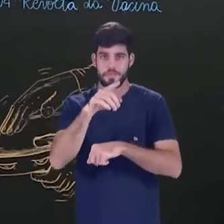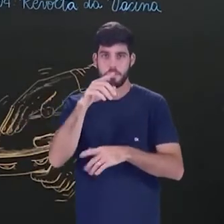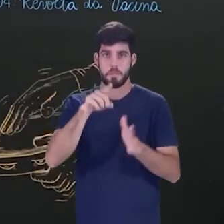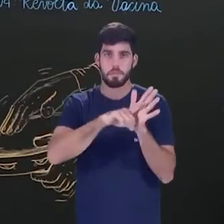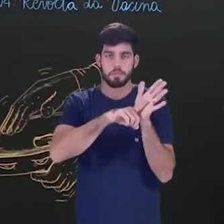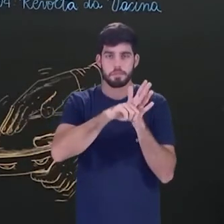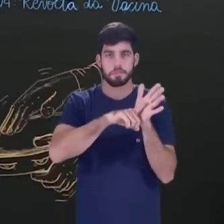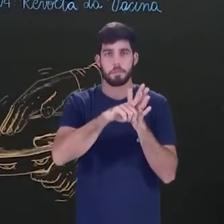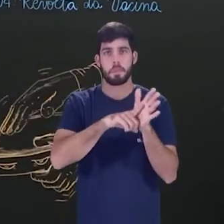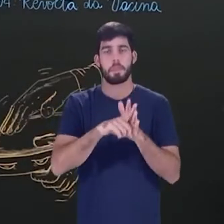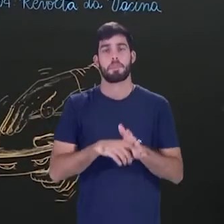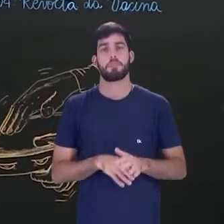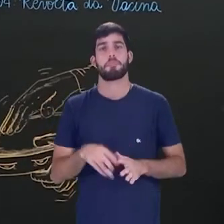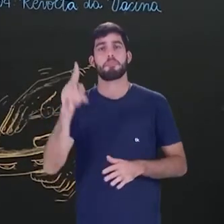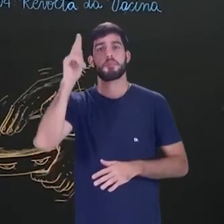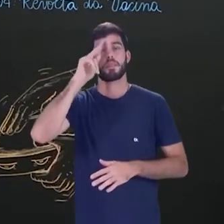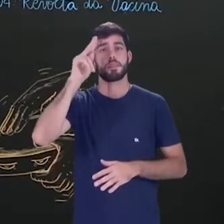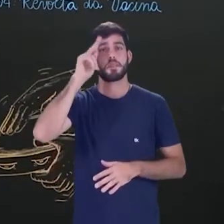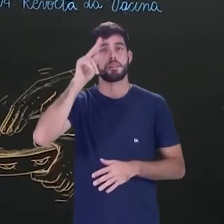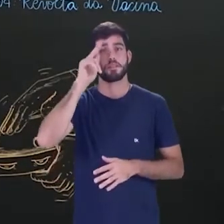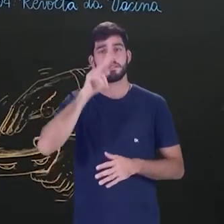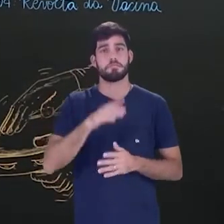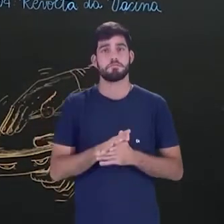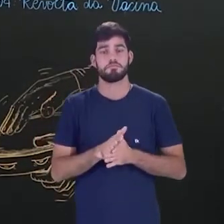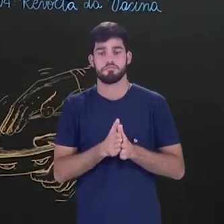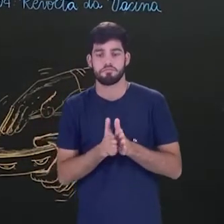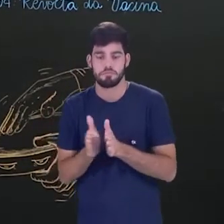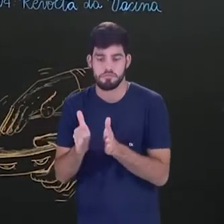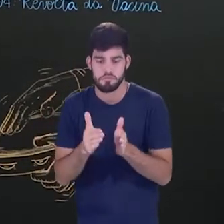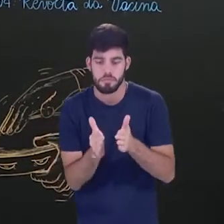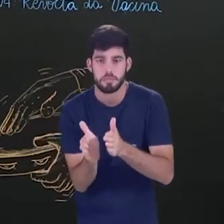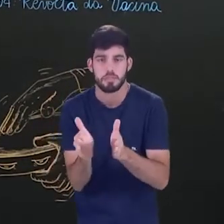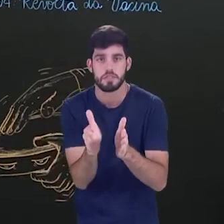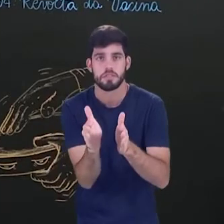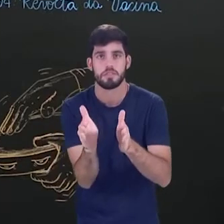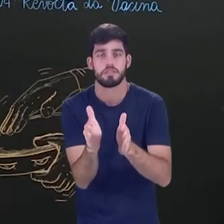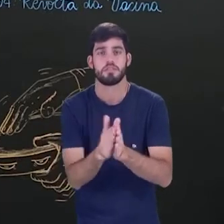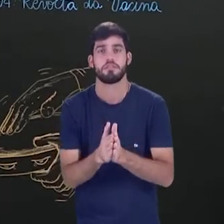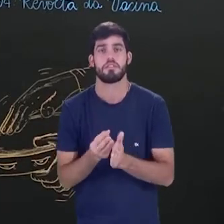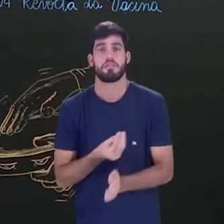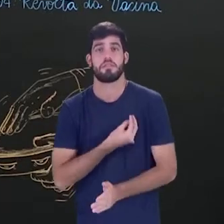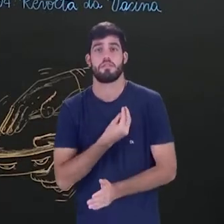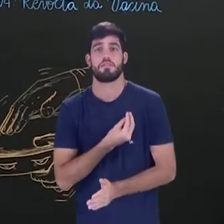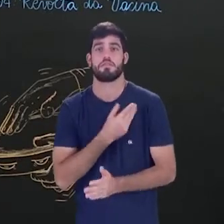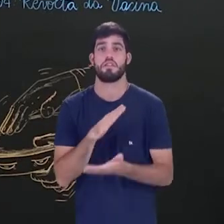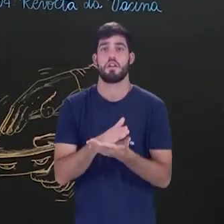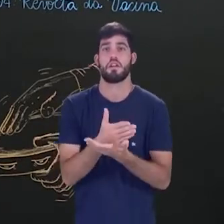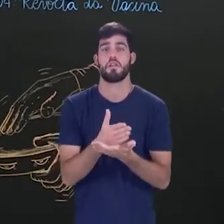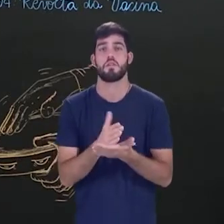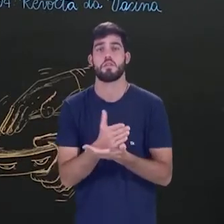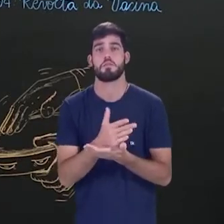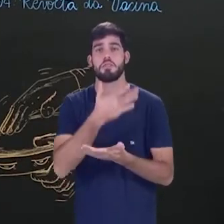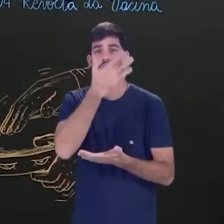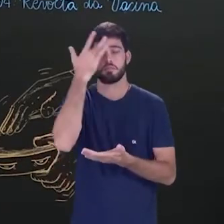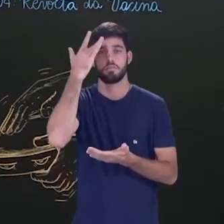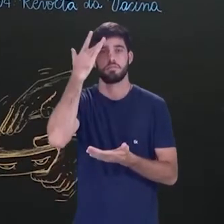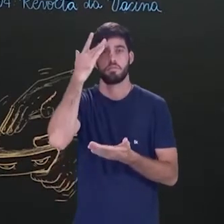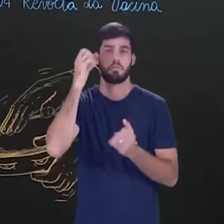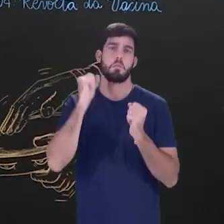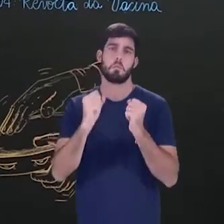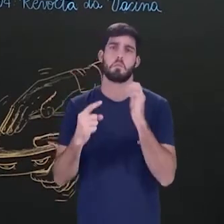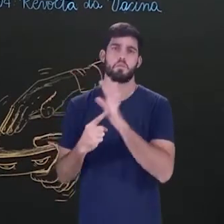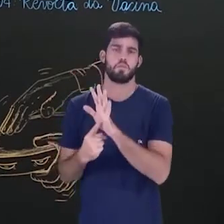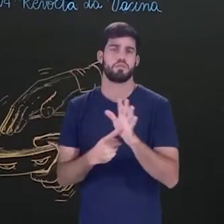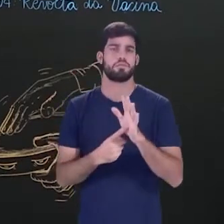vale a pena. Em história a gente usa muito trajetórias, ou seja, a vida de algumas pessoas, elas podem ilustrar muito bem